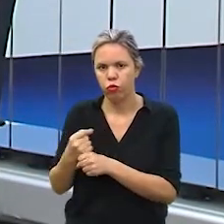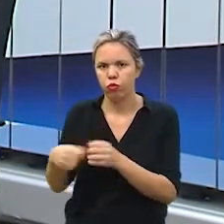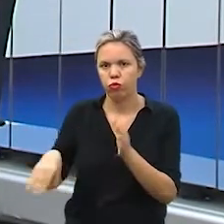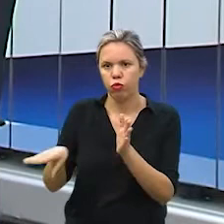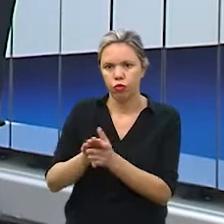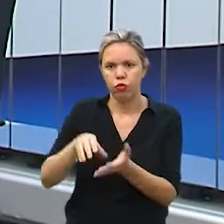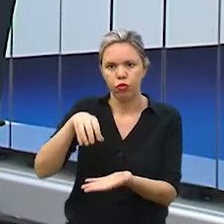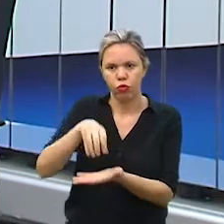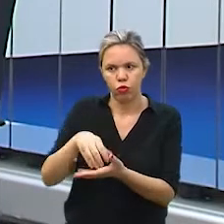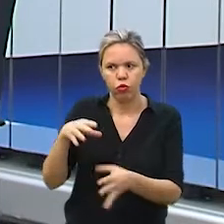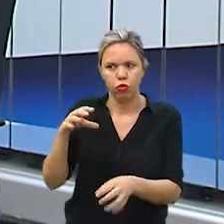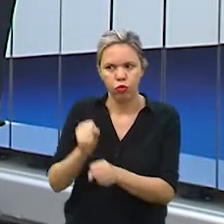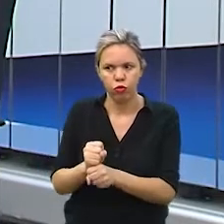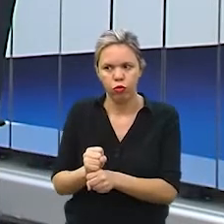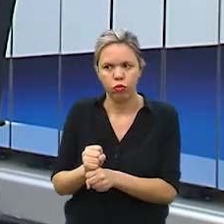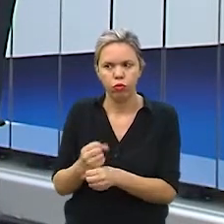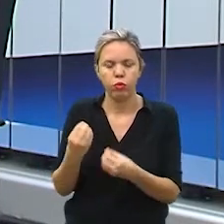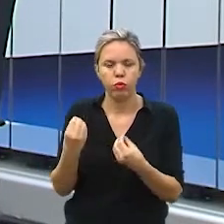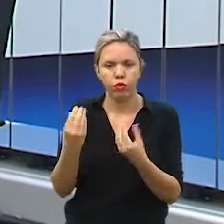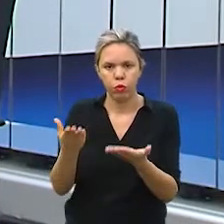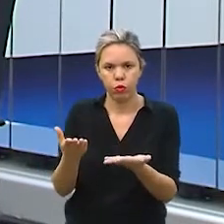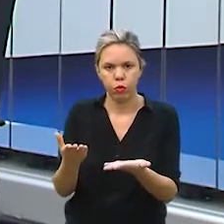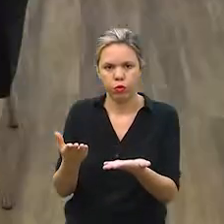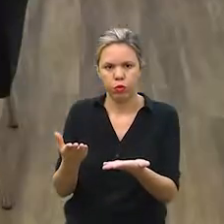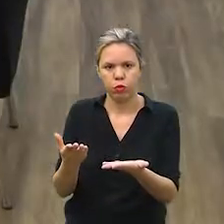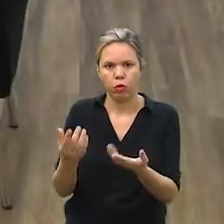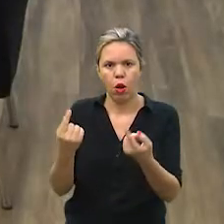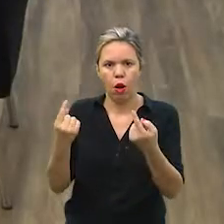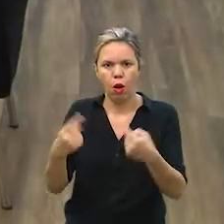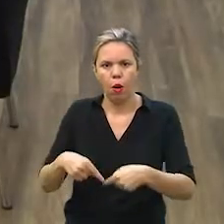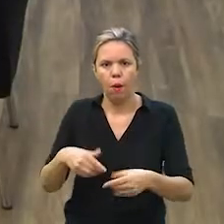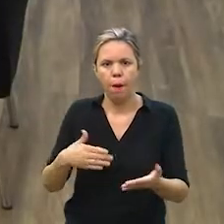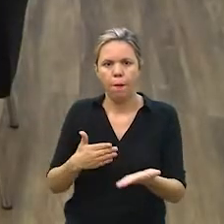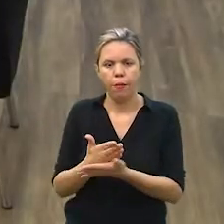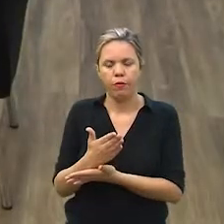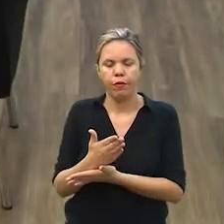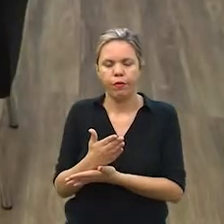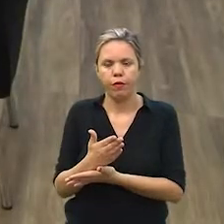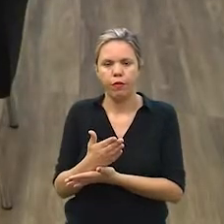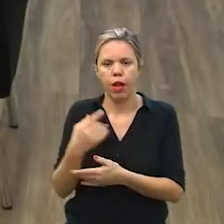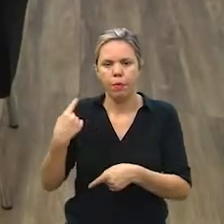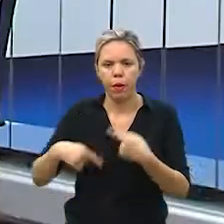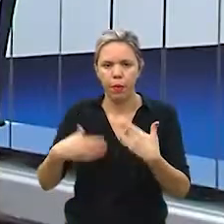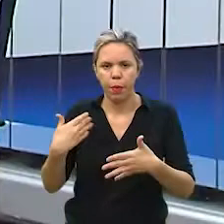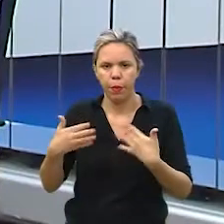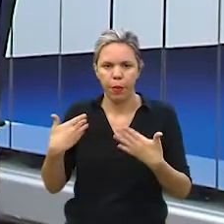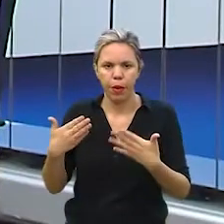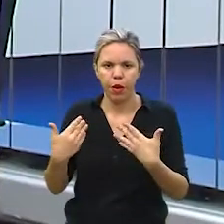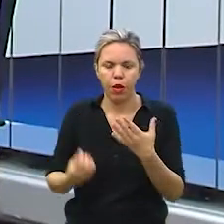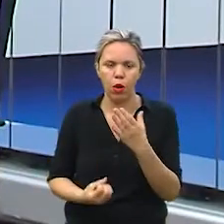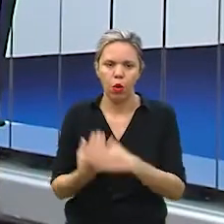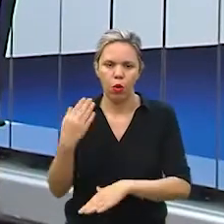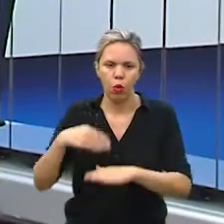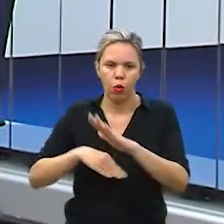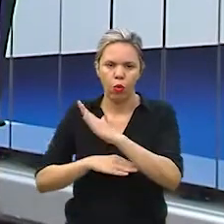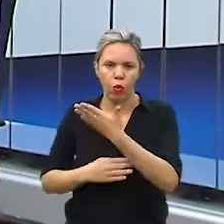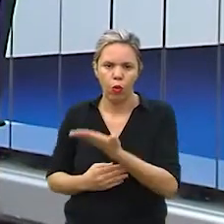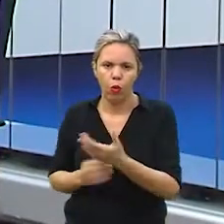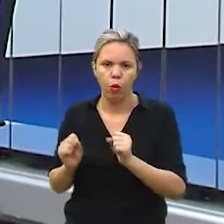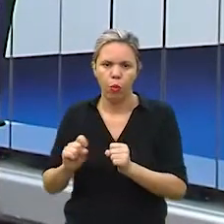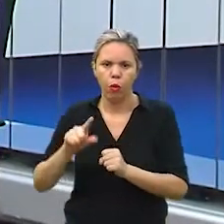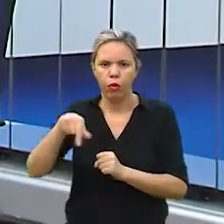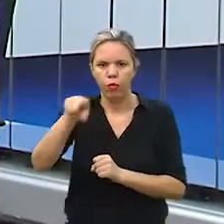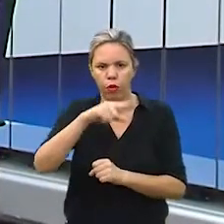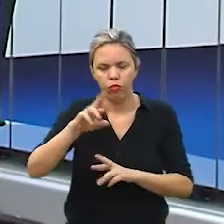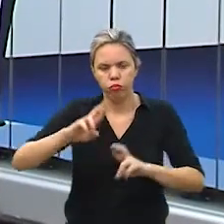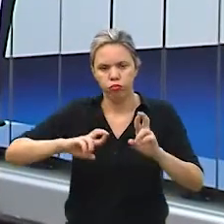o Tribunal de Contas, ele coloca como contrária a aprovação, e essa discussão acontece aqui no Legislativo, e pode ser que